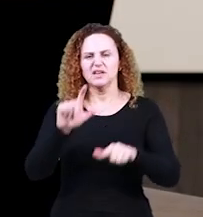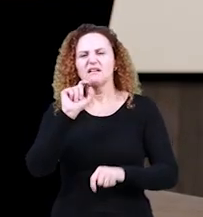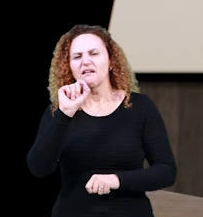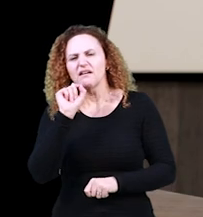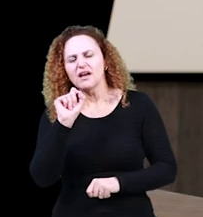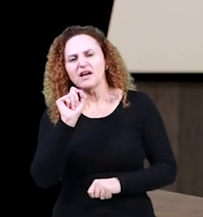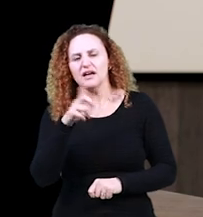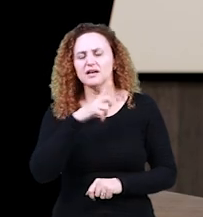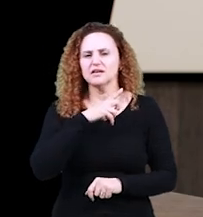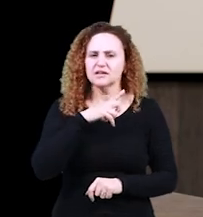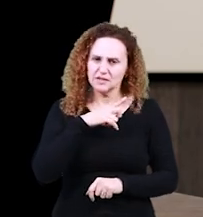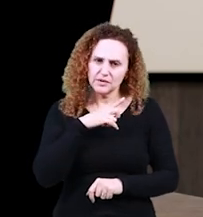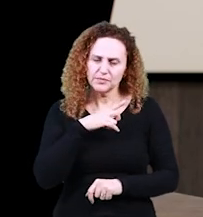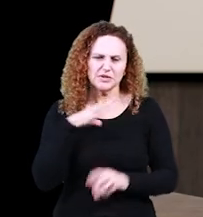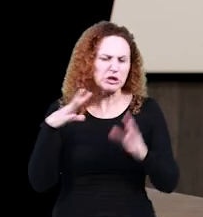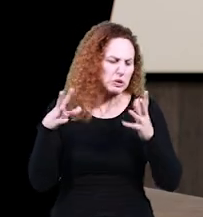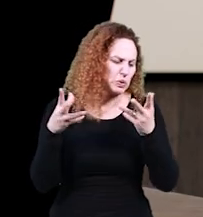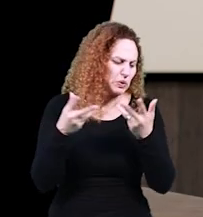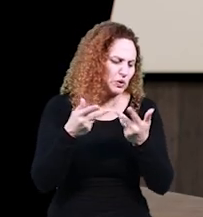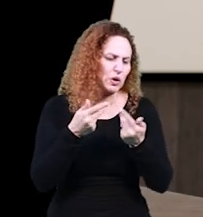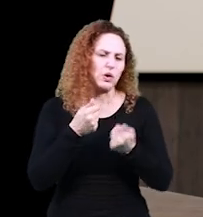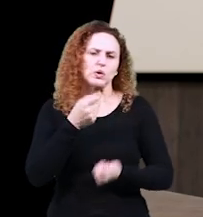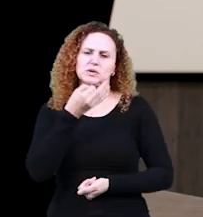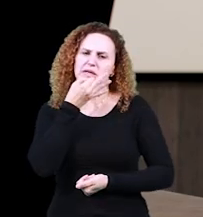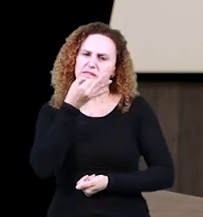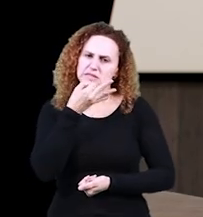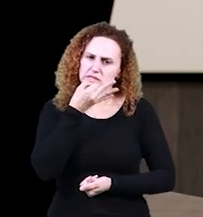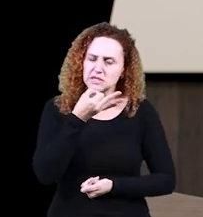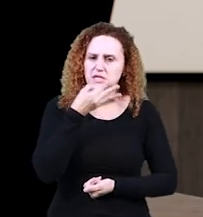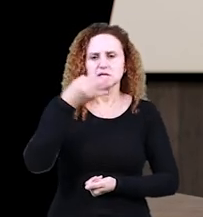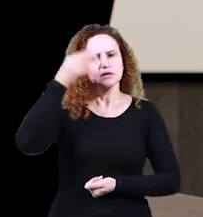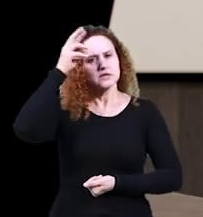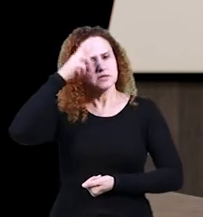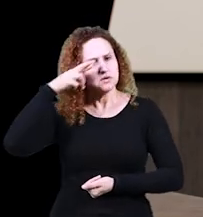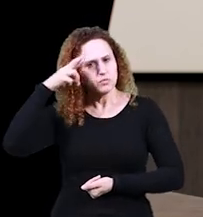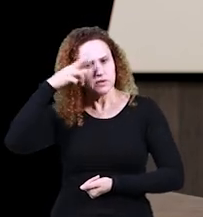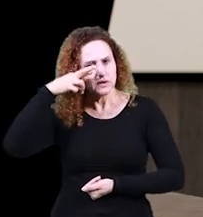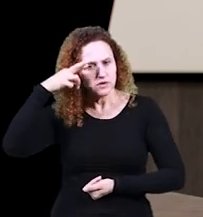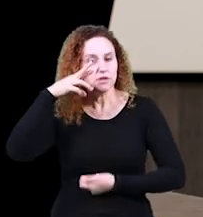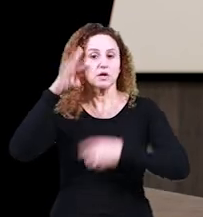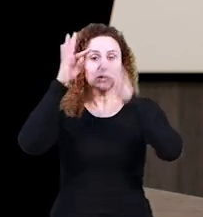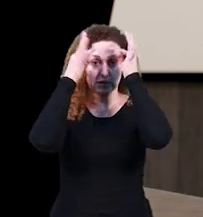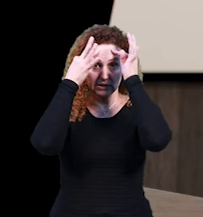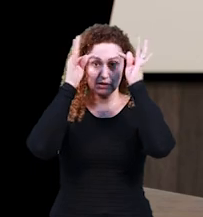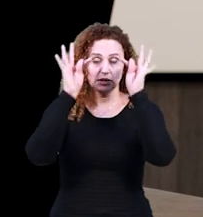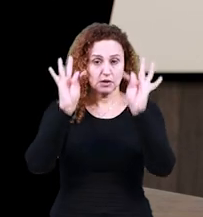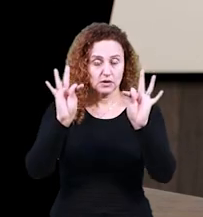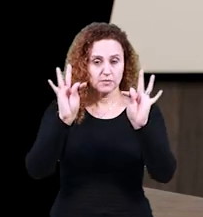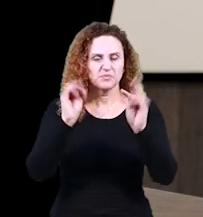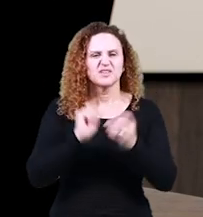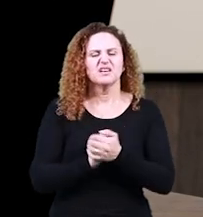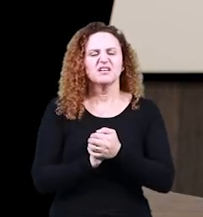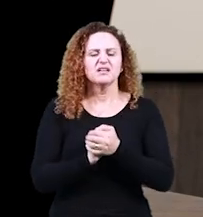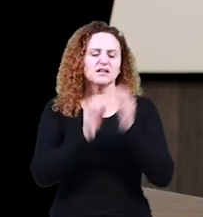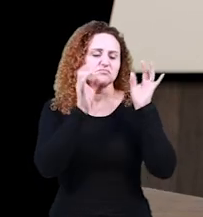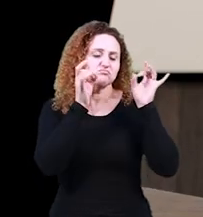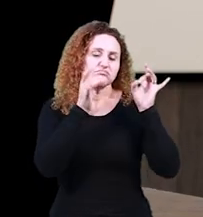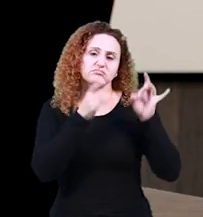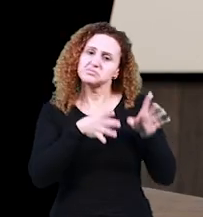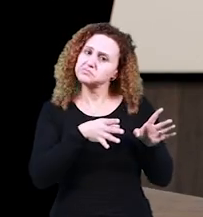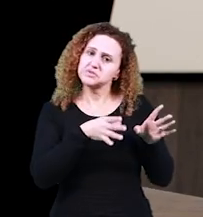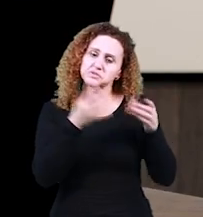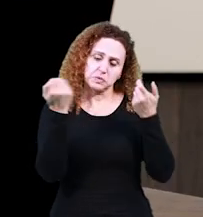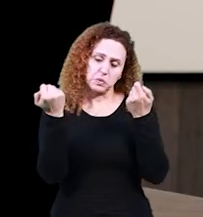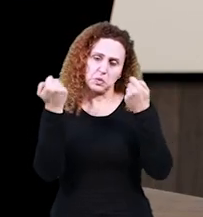nele depois como eu falei de tantas de tantas críticas tantas observações sobre a a teoria dele ele